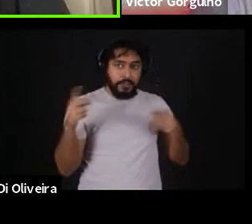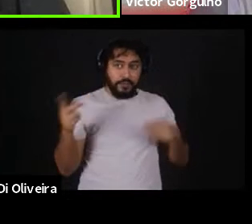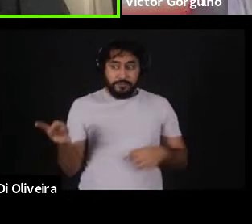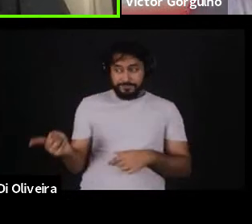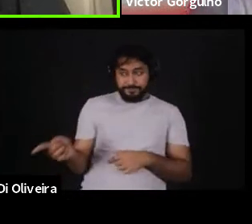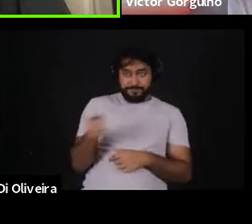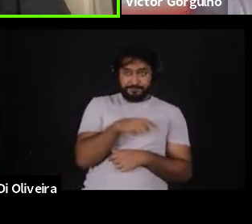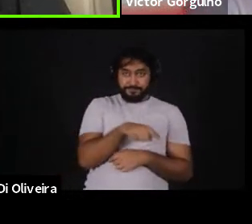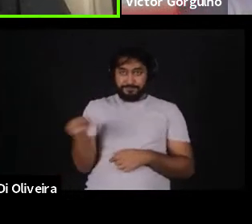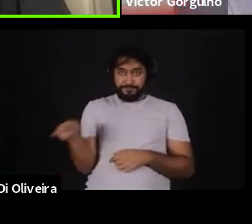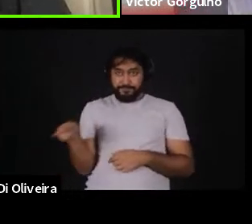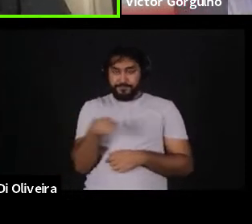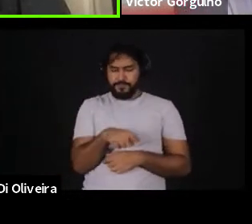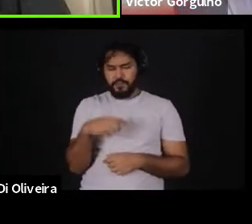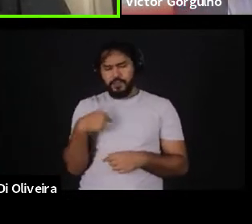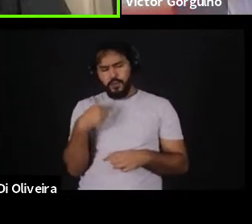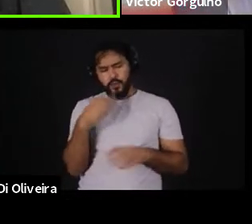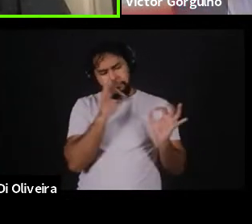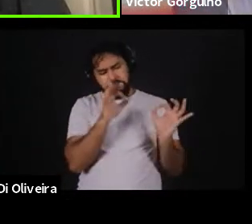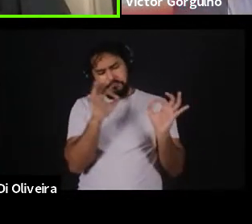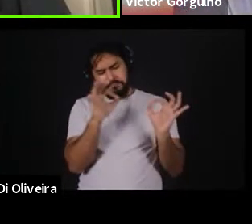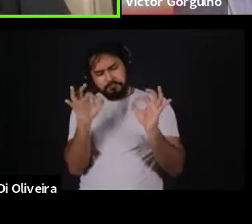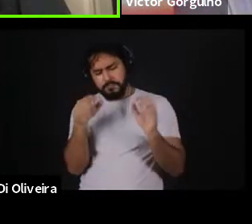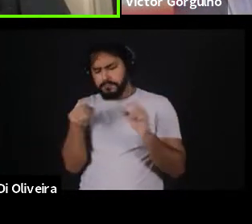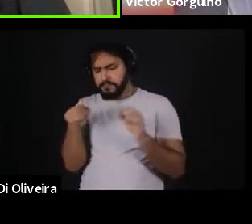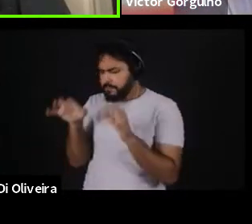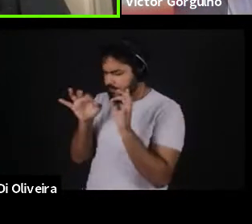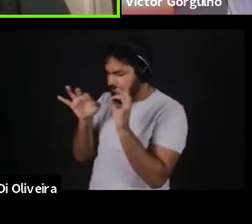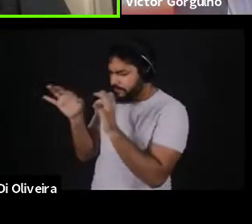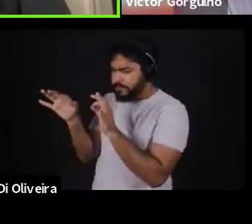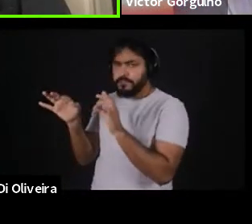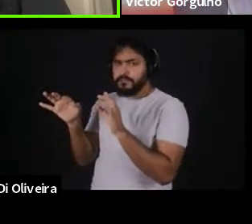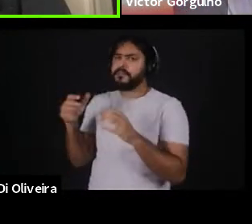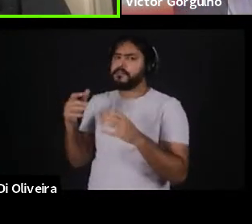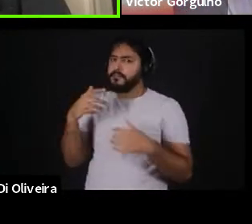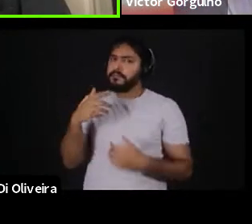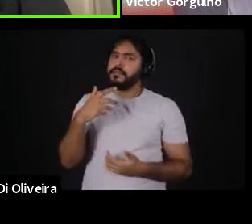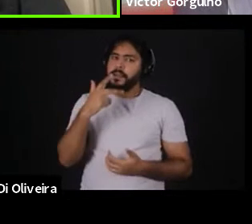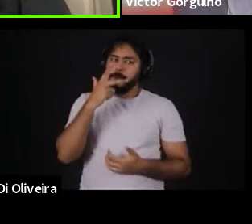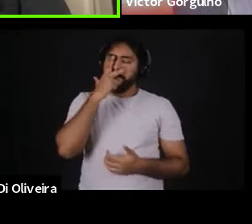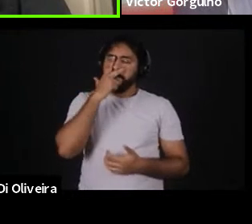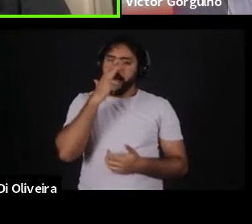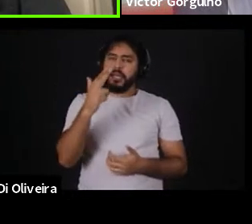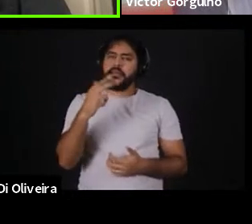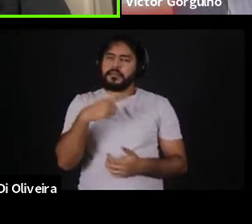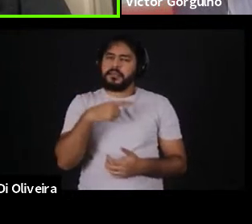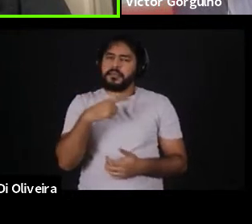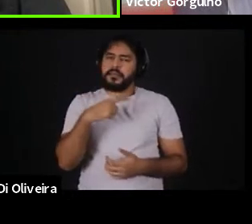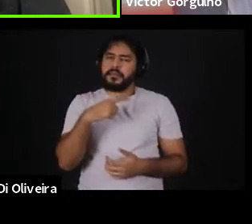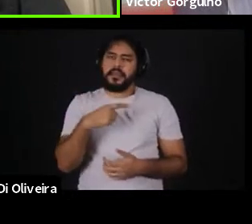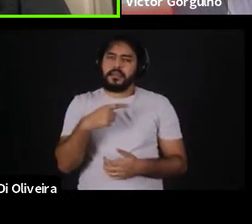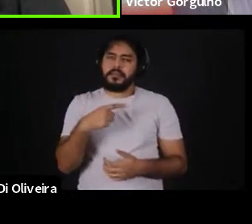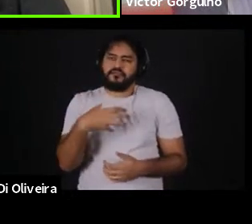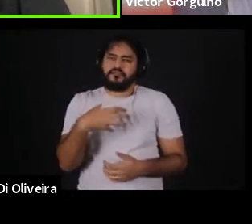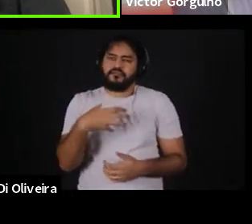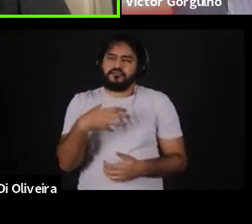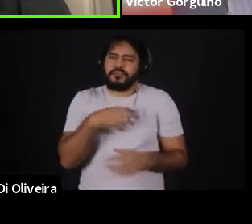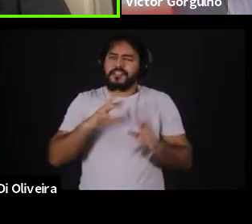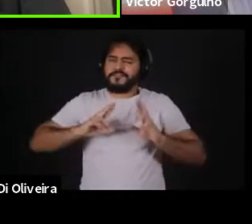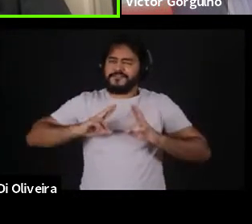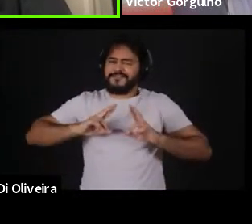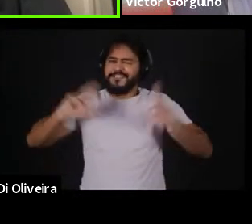filme, é que existe, obviamente, uma dimensão totalmente diferente quando vocês